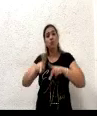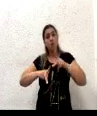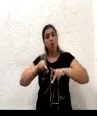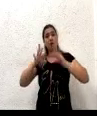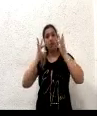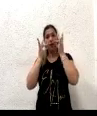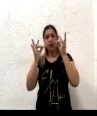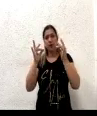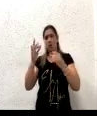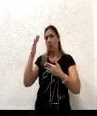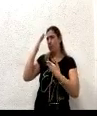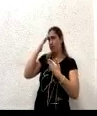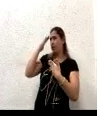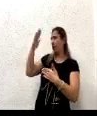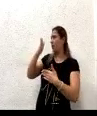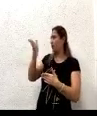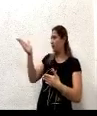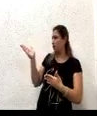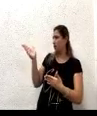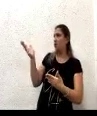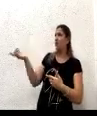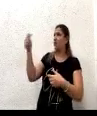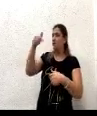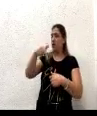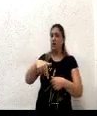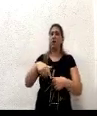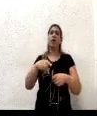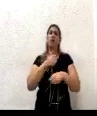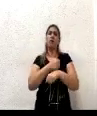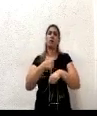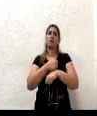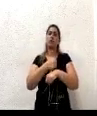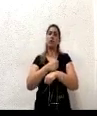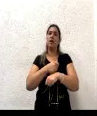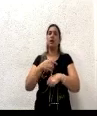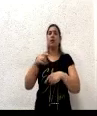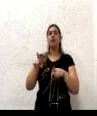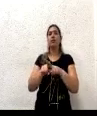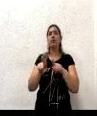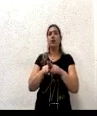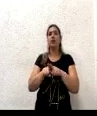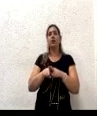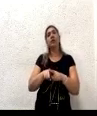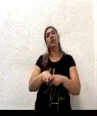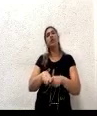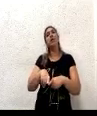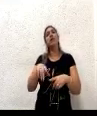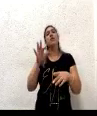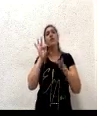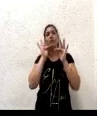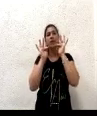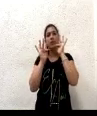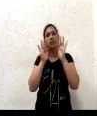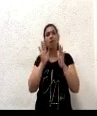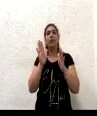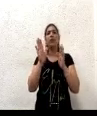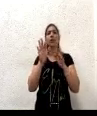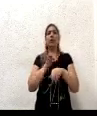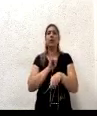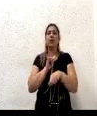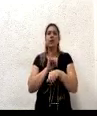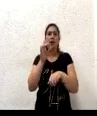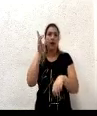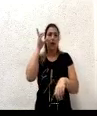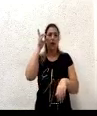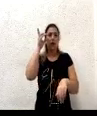Agradeço vocês, belos profissionais, alertar, colocar no Facebook, no Instagram, na internet e